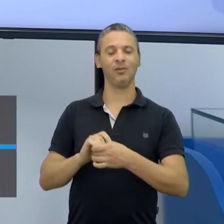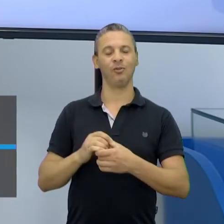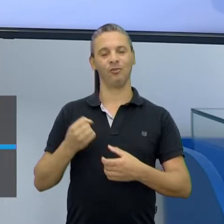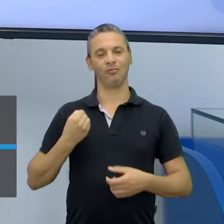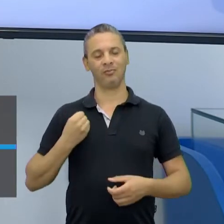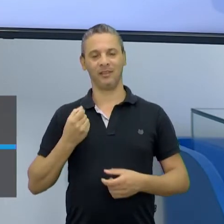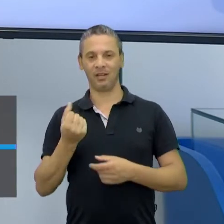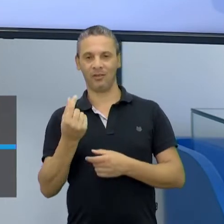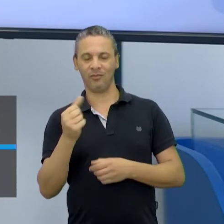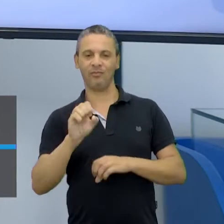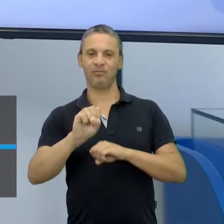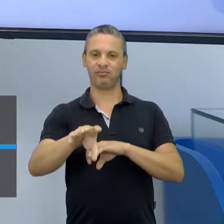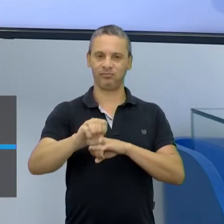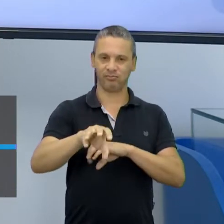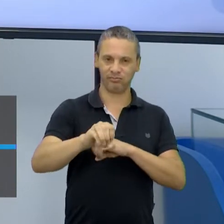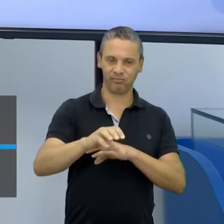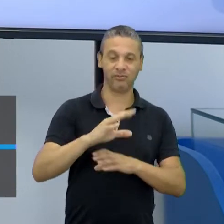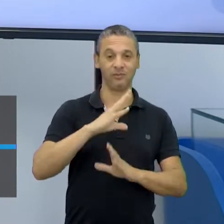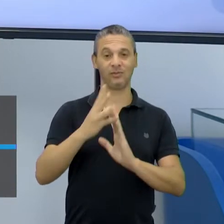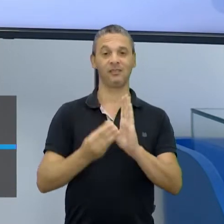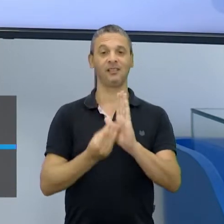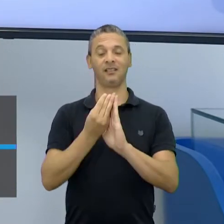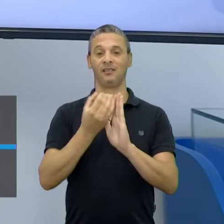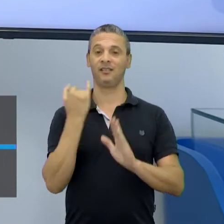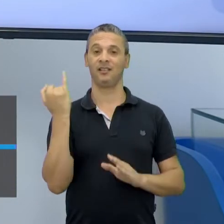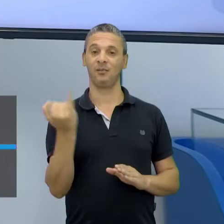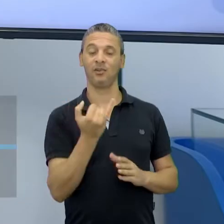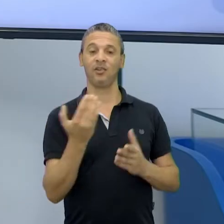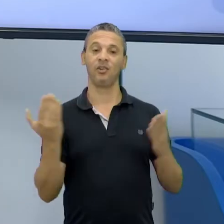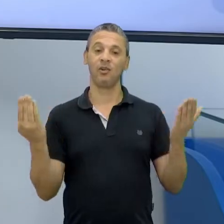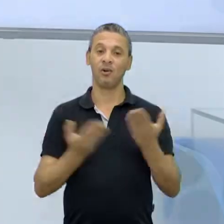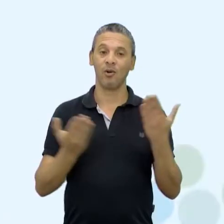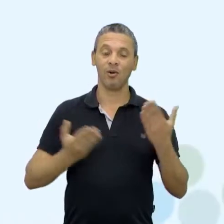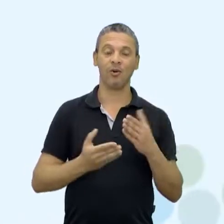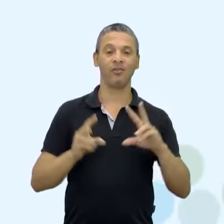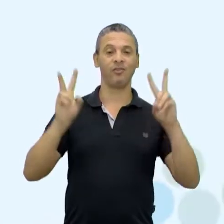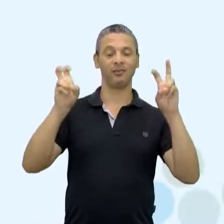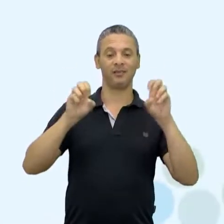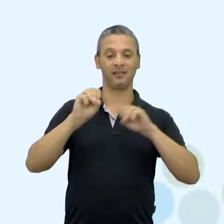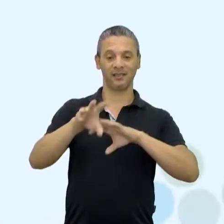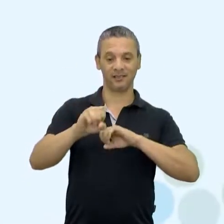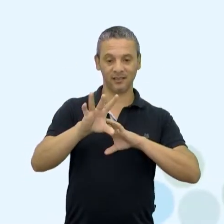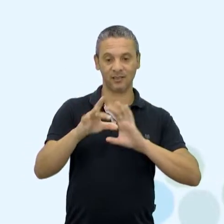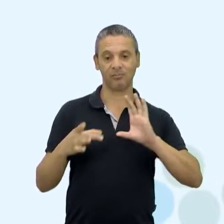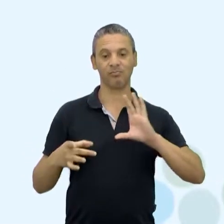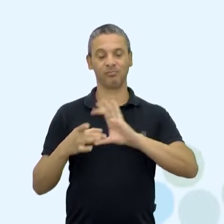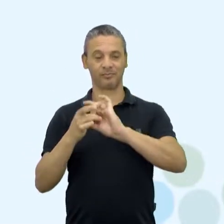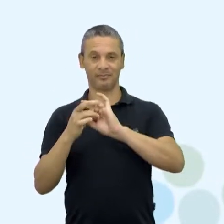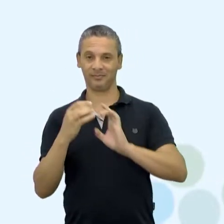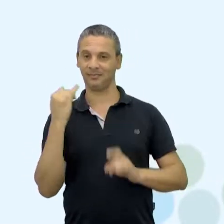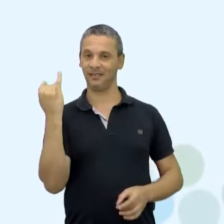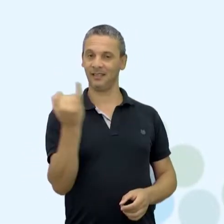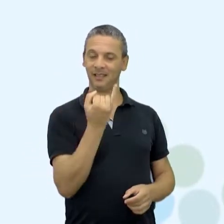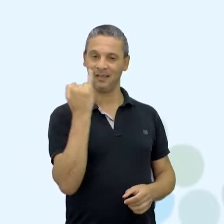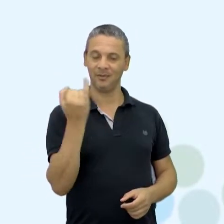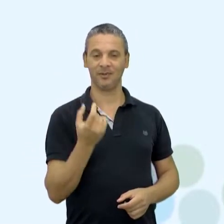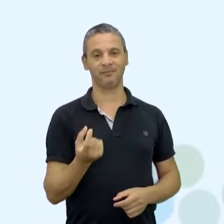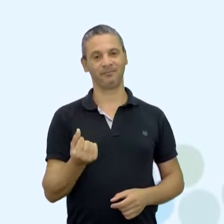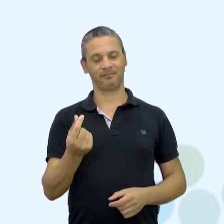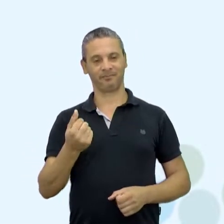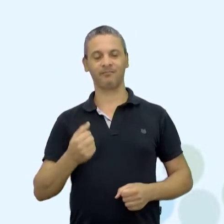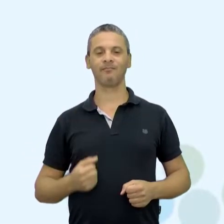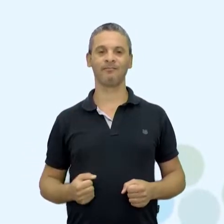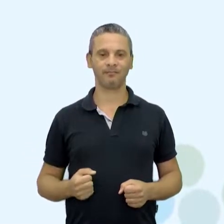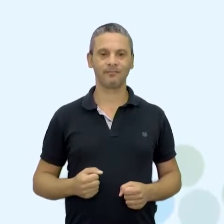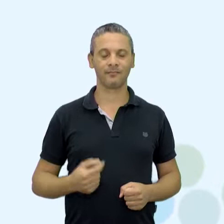Educação Financeira Sustentável, nosso componente aí Educação Financeira em Conexão, tá aí na tela aí para a gente